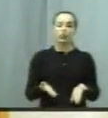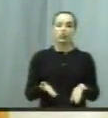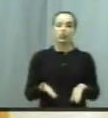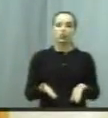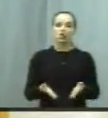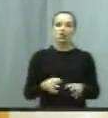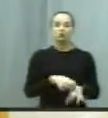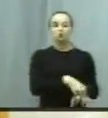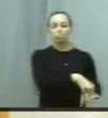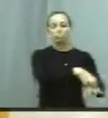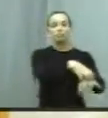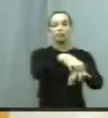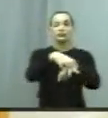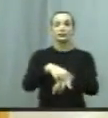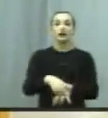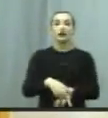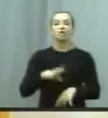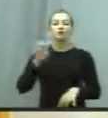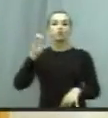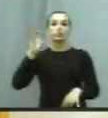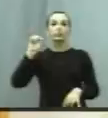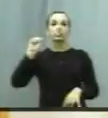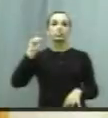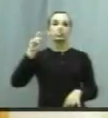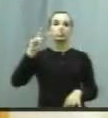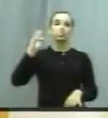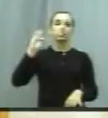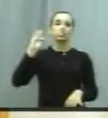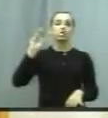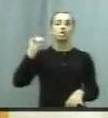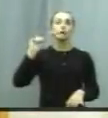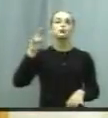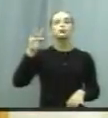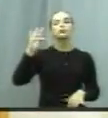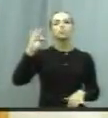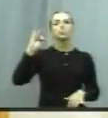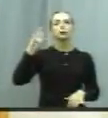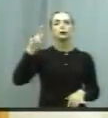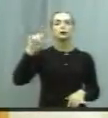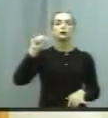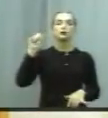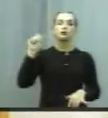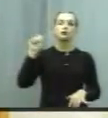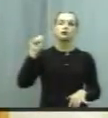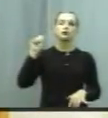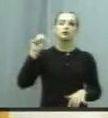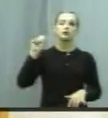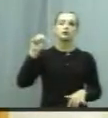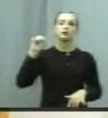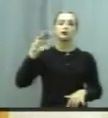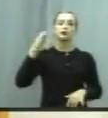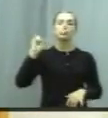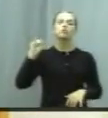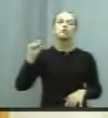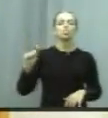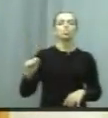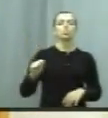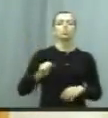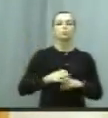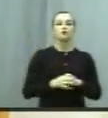transporte público aquilo que foi privatizado a proposta é de acordo com o financiamento